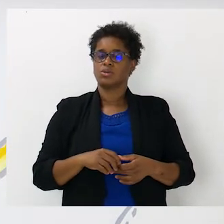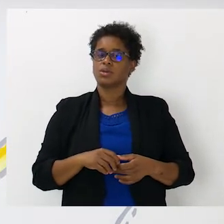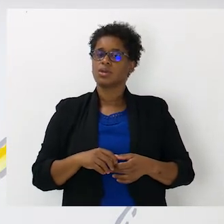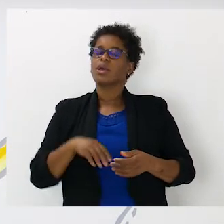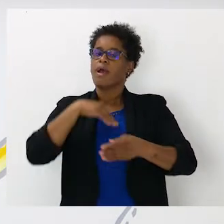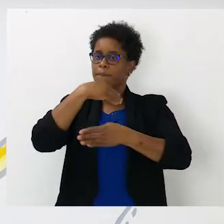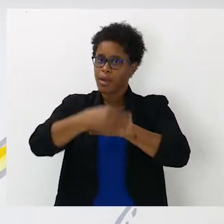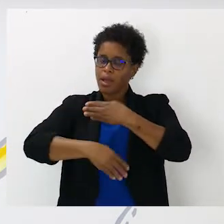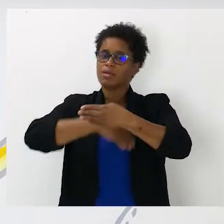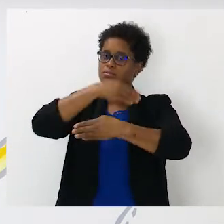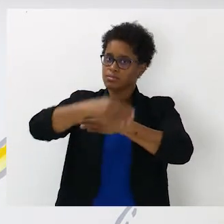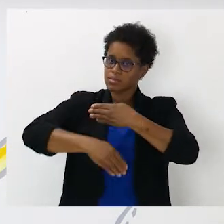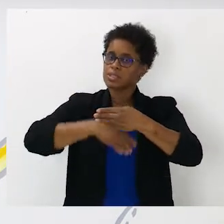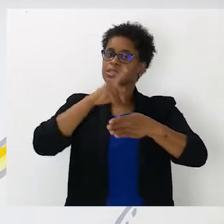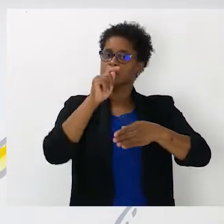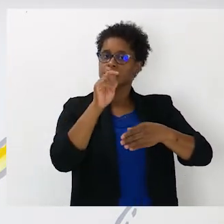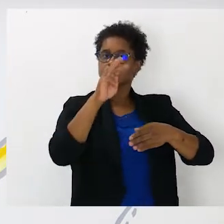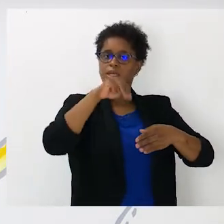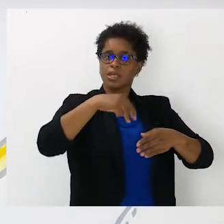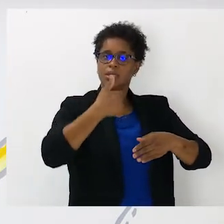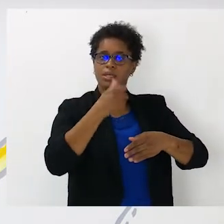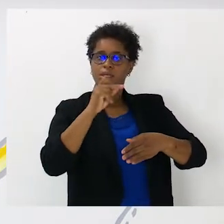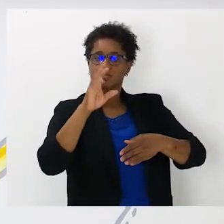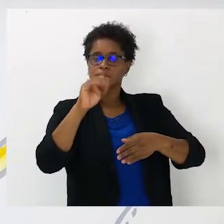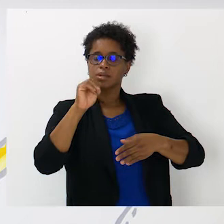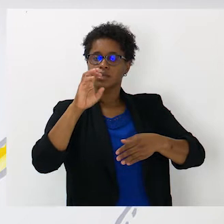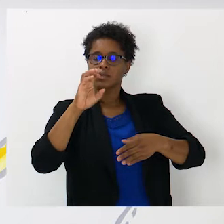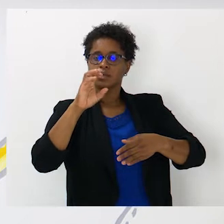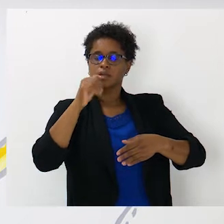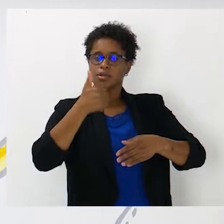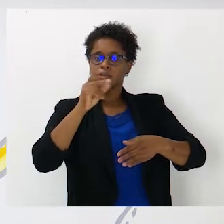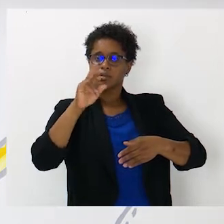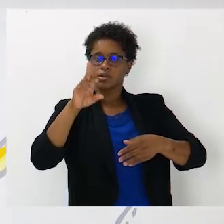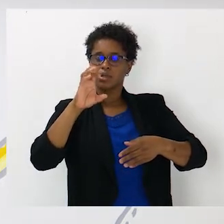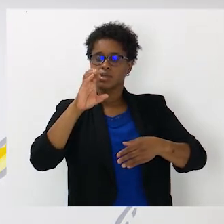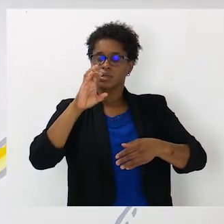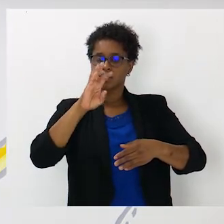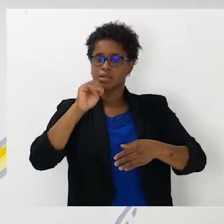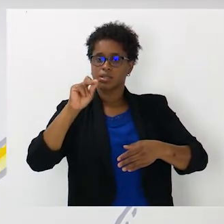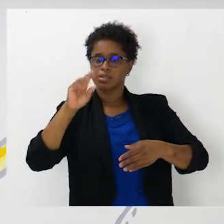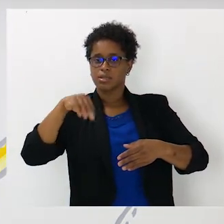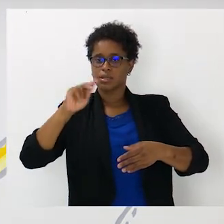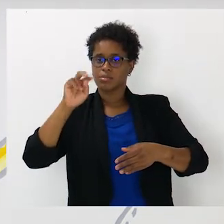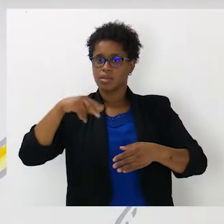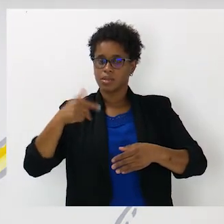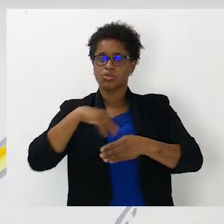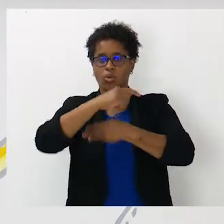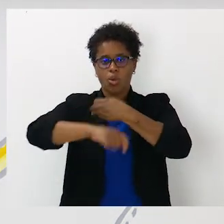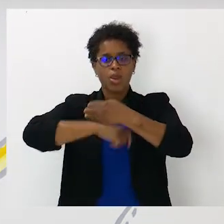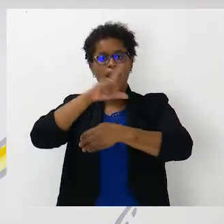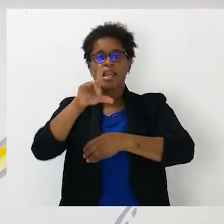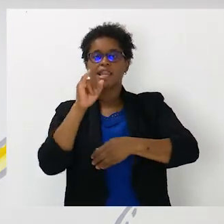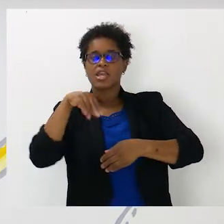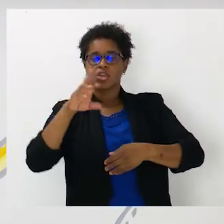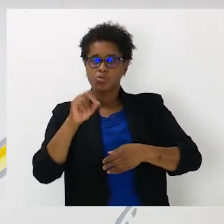a prática de embalsamento com linho, ok? Portanto, só para poderem perceber melhor.